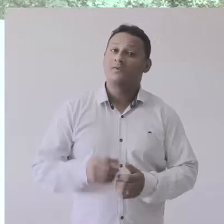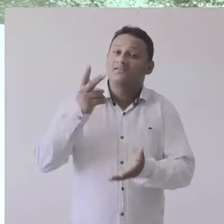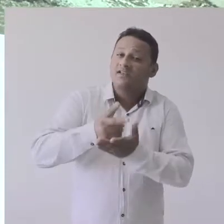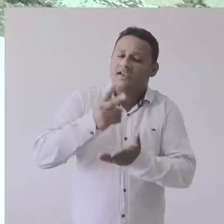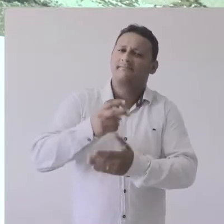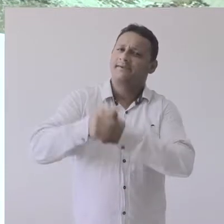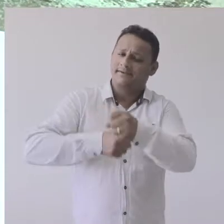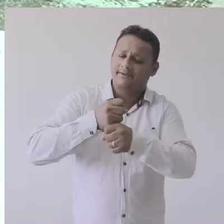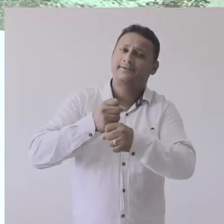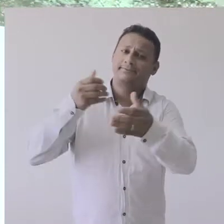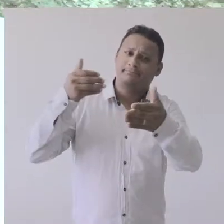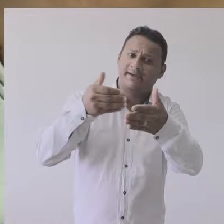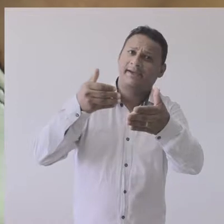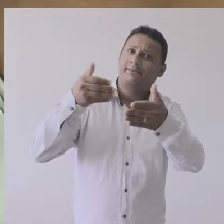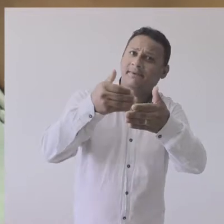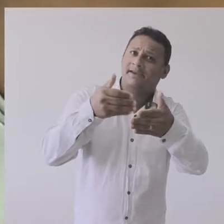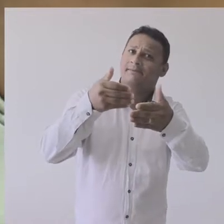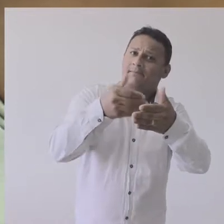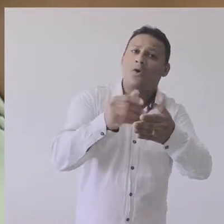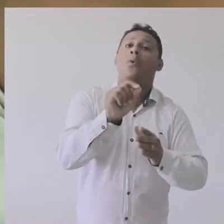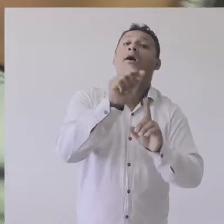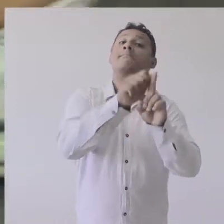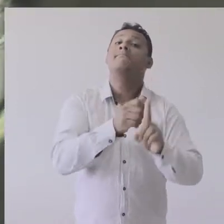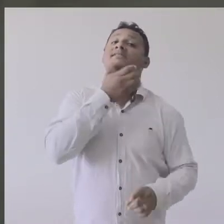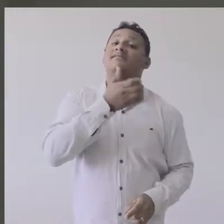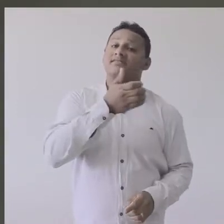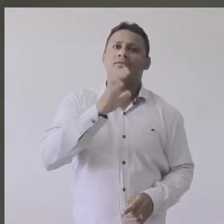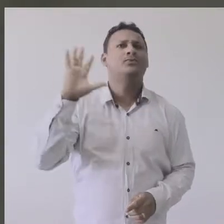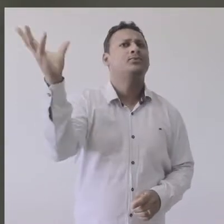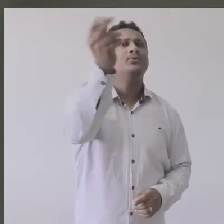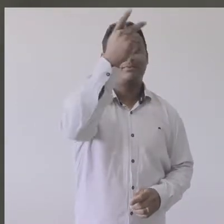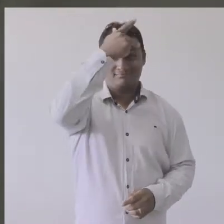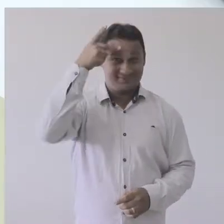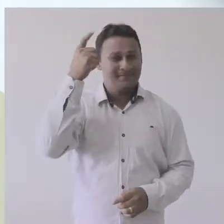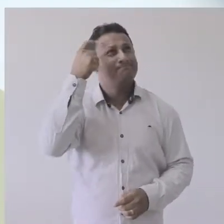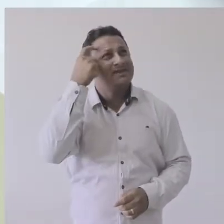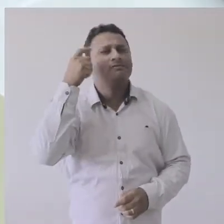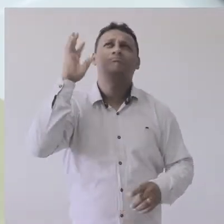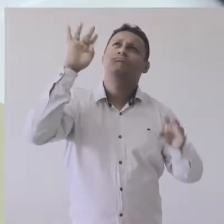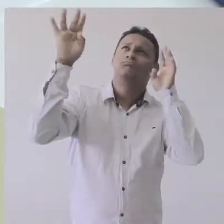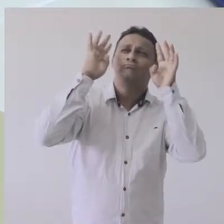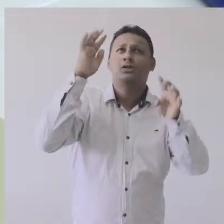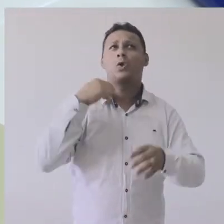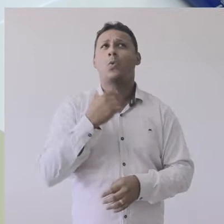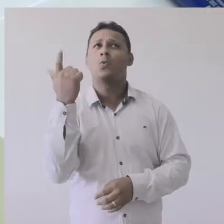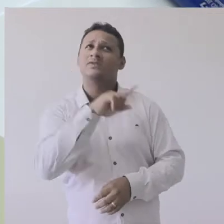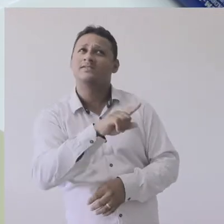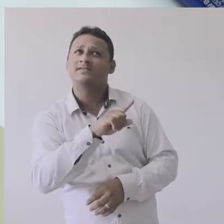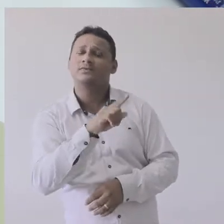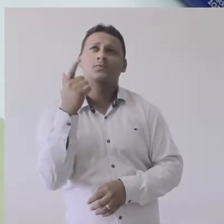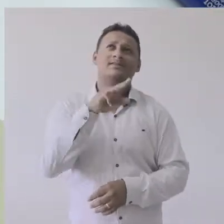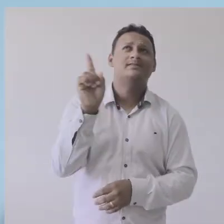ano é assim. Vai chegando dezembro e é hora de colocar na balança como foi a vida, o que alcançamos e se conseguimos cumprir